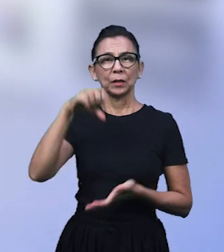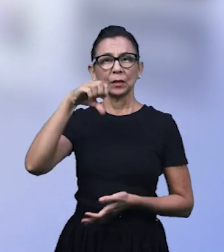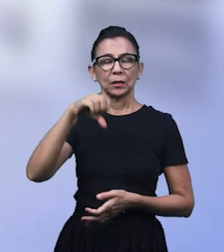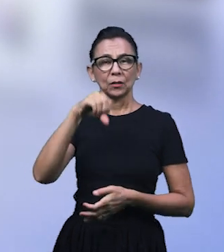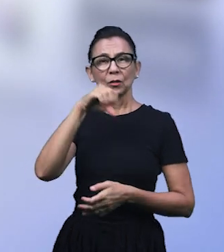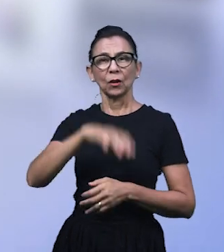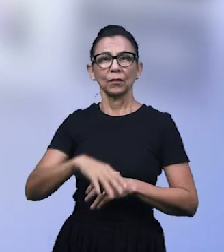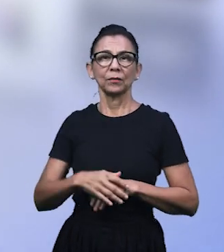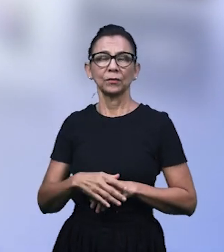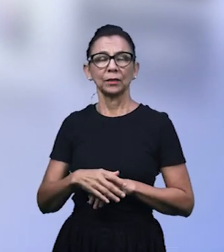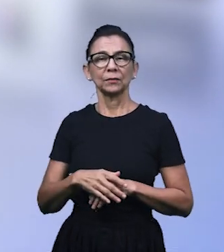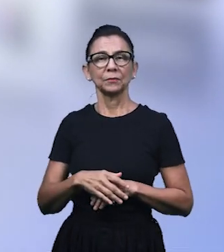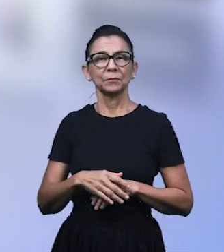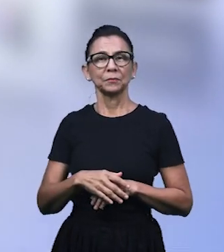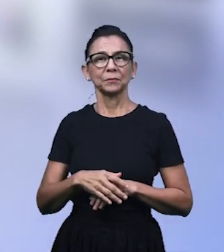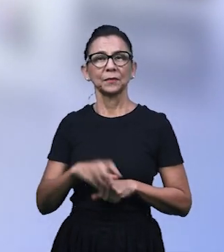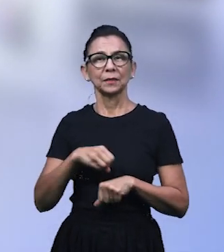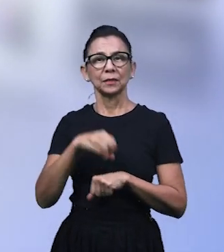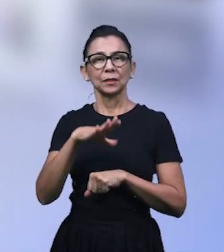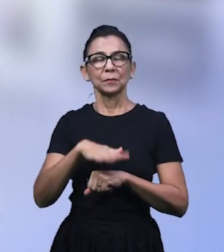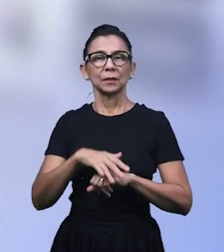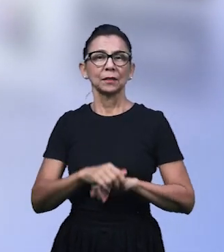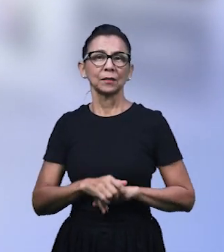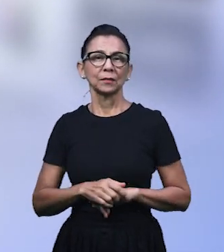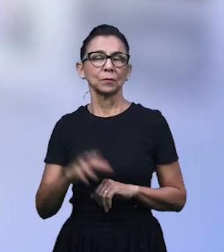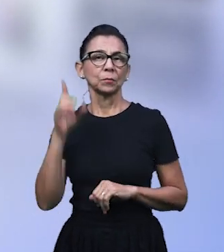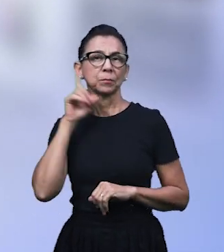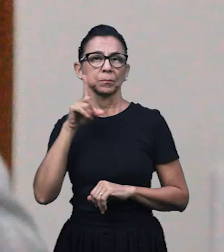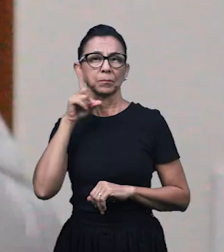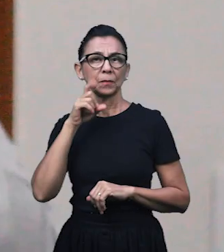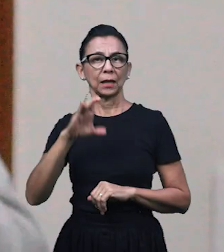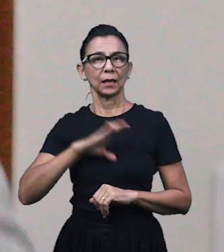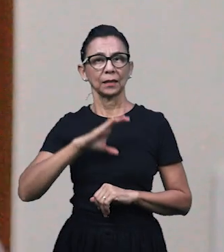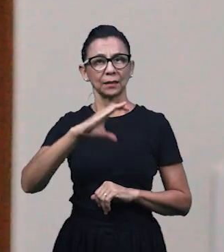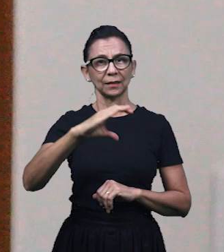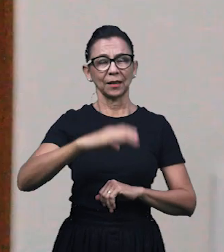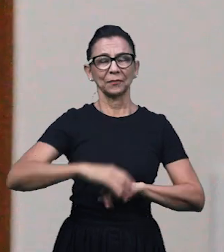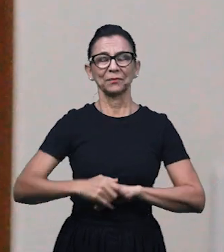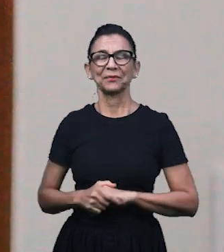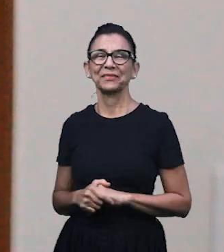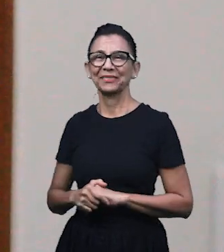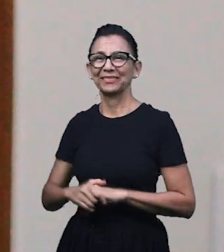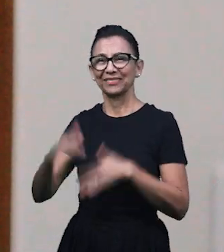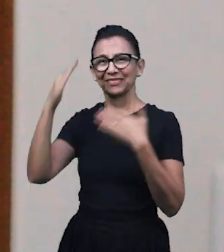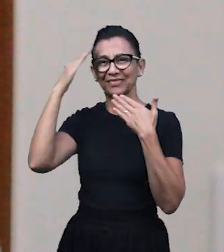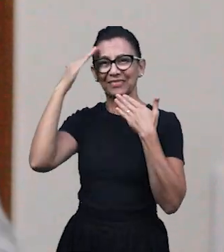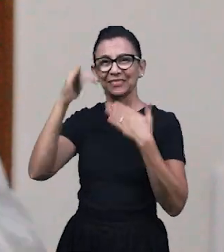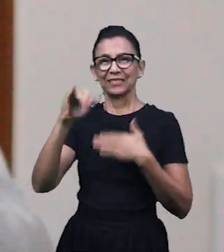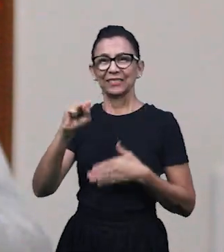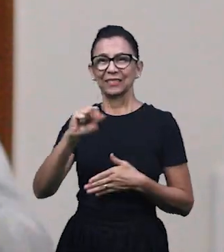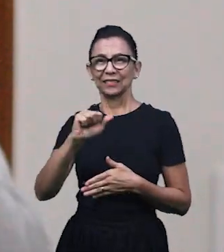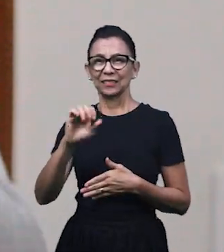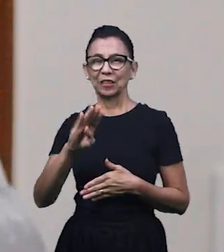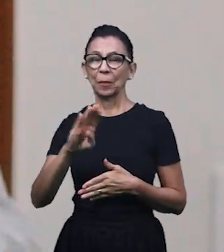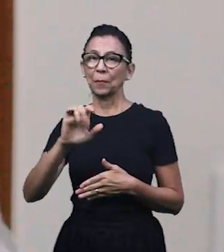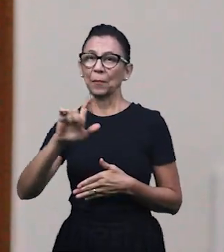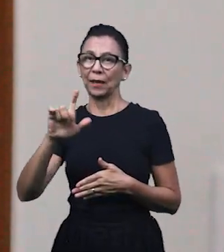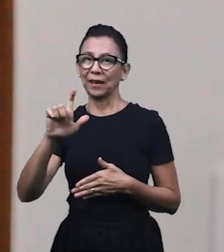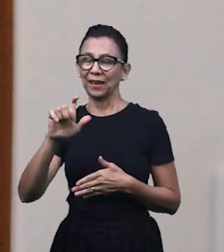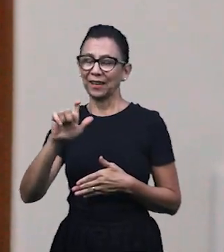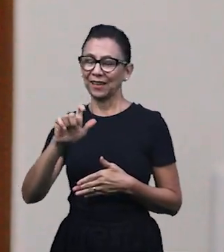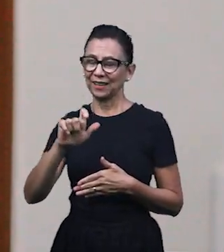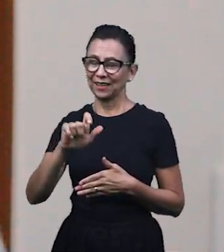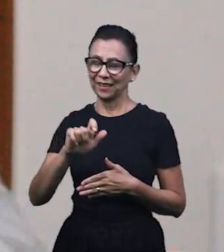para os Estados Unidos e Canadá. A paz do Senhor a todos. Obrigado, Isabela. Glória a Jesus pela obra aí na